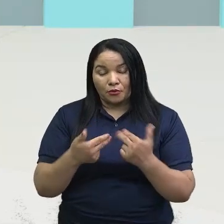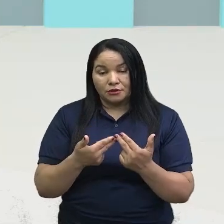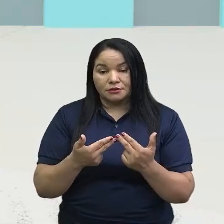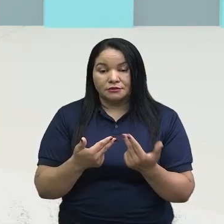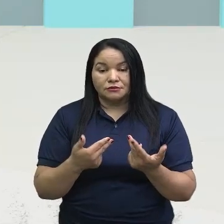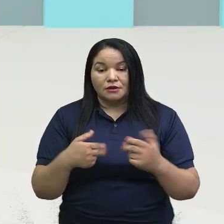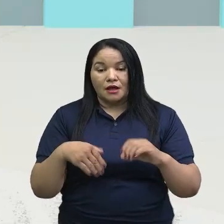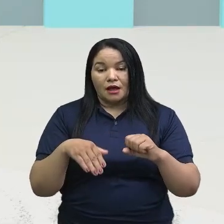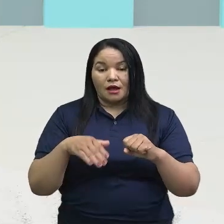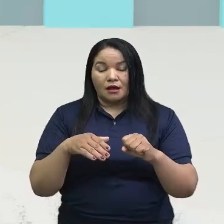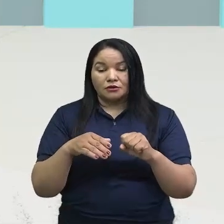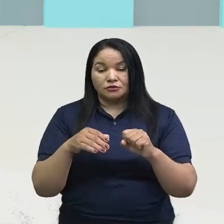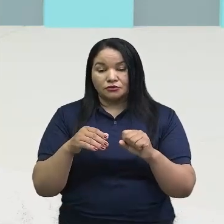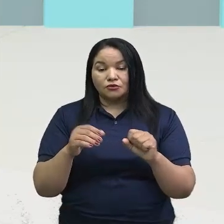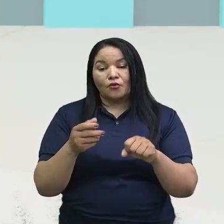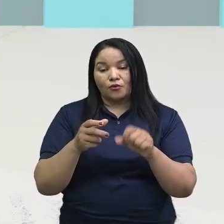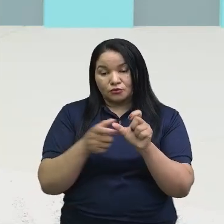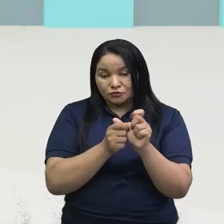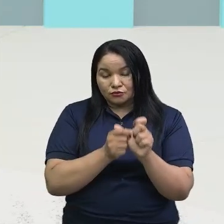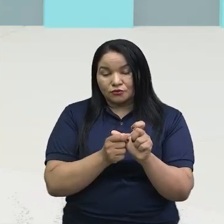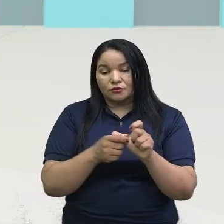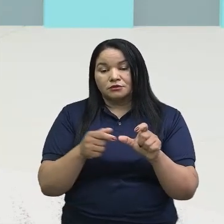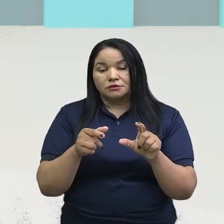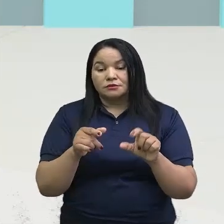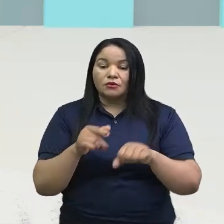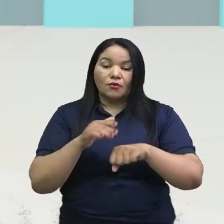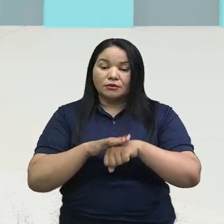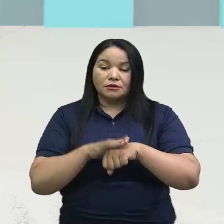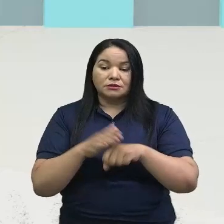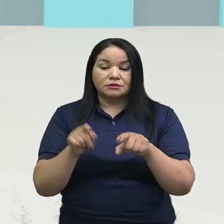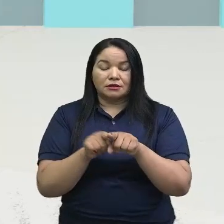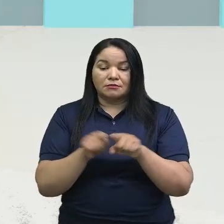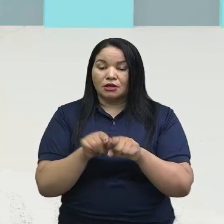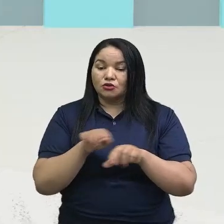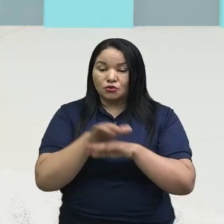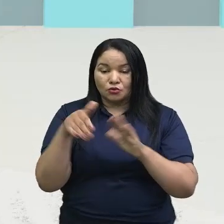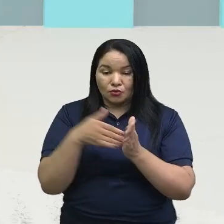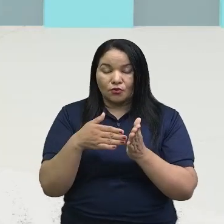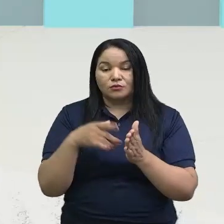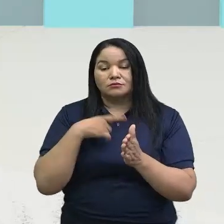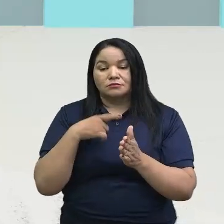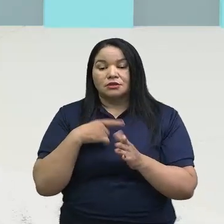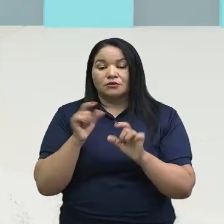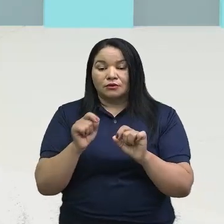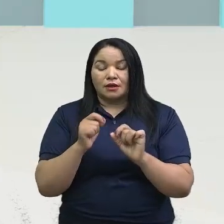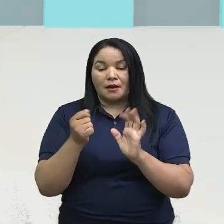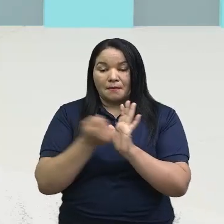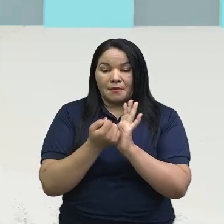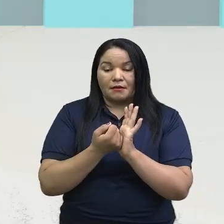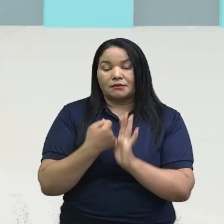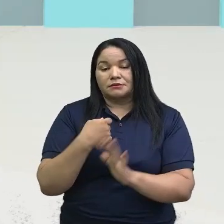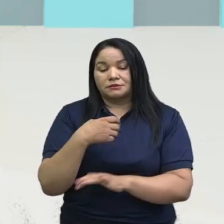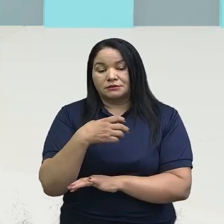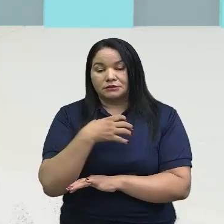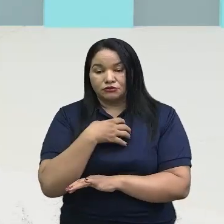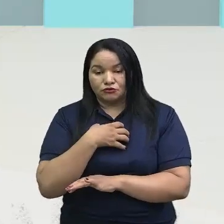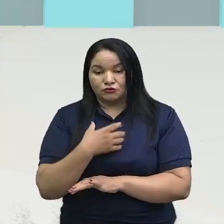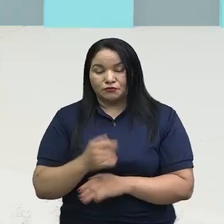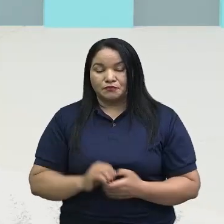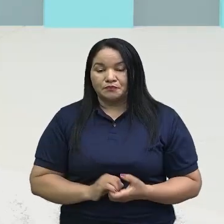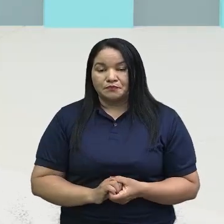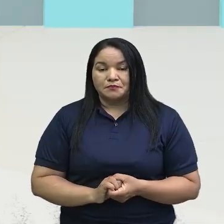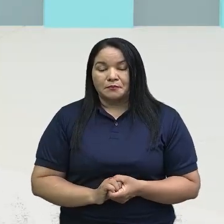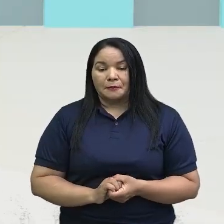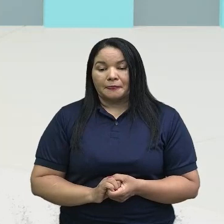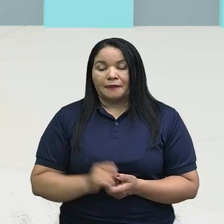conjunções coordenativas, todas elas têm uma marca sintática, uma marca de sentido. Então, se